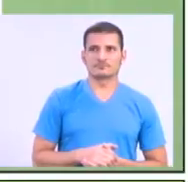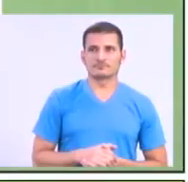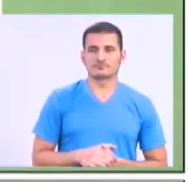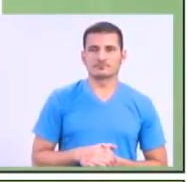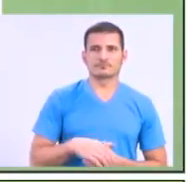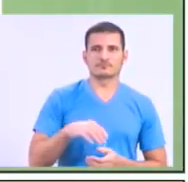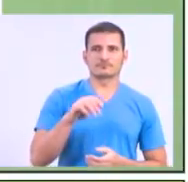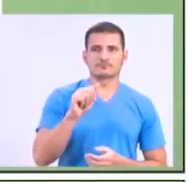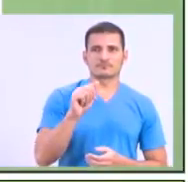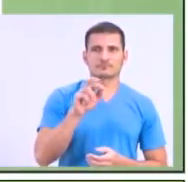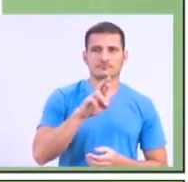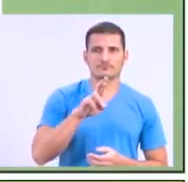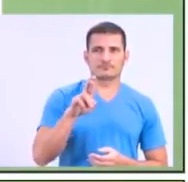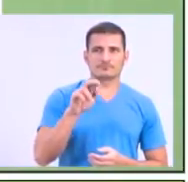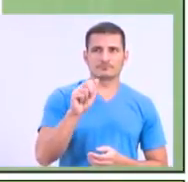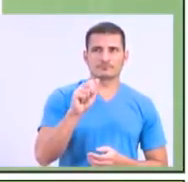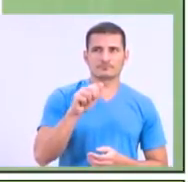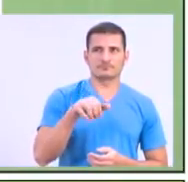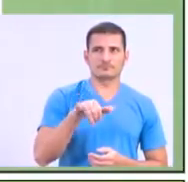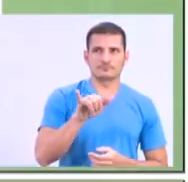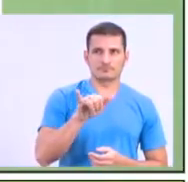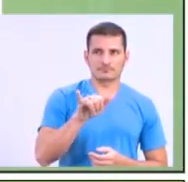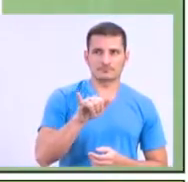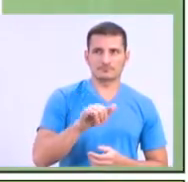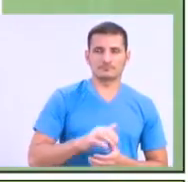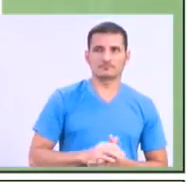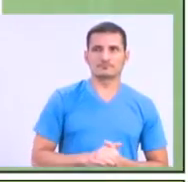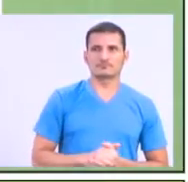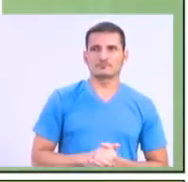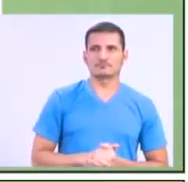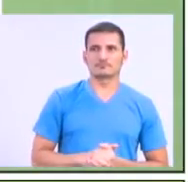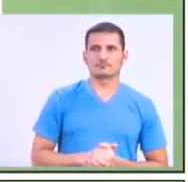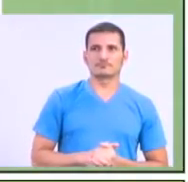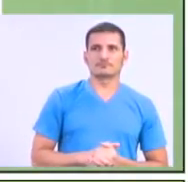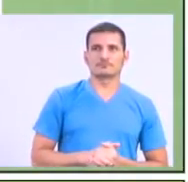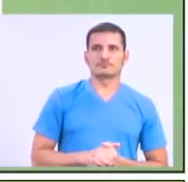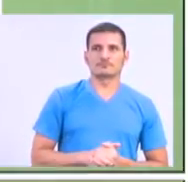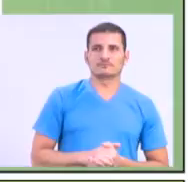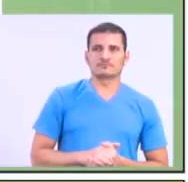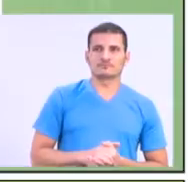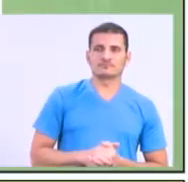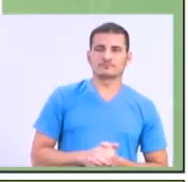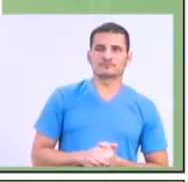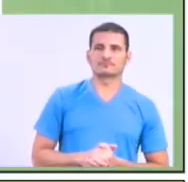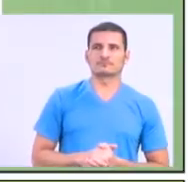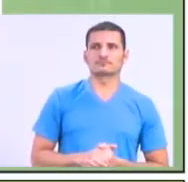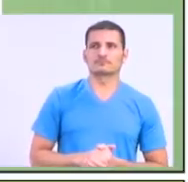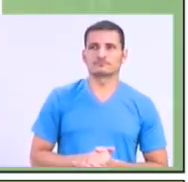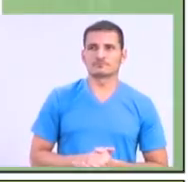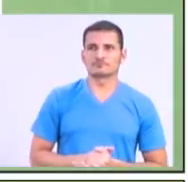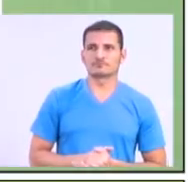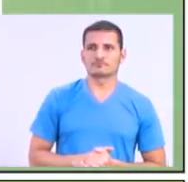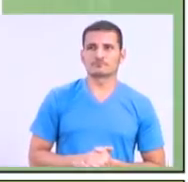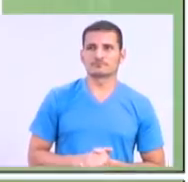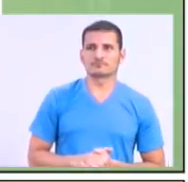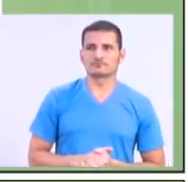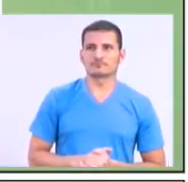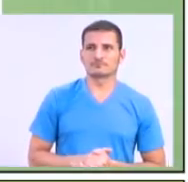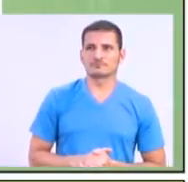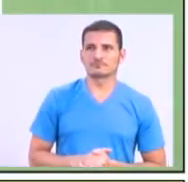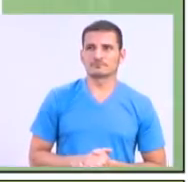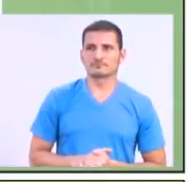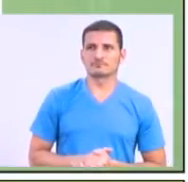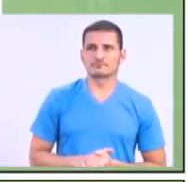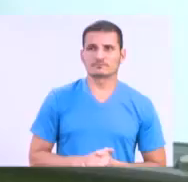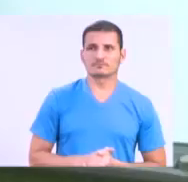Nós temos a definição de arrays também. Né? Então, dentro do delimitador PHP, nós podemos definir array,